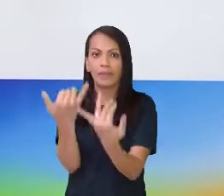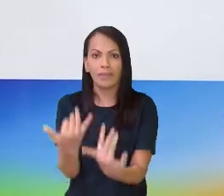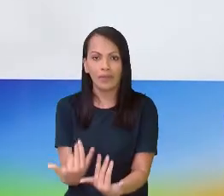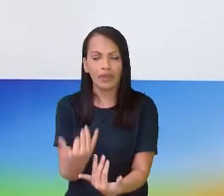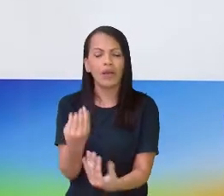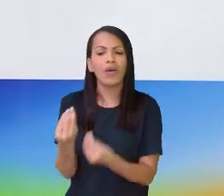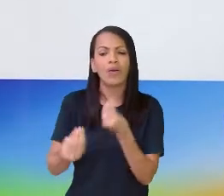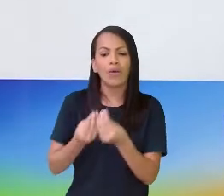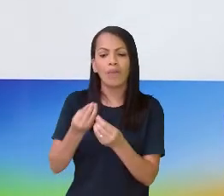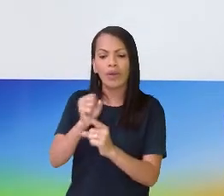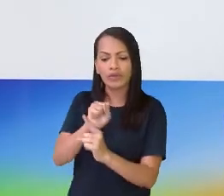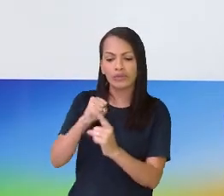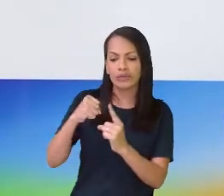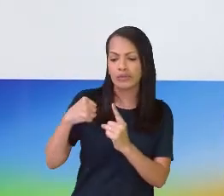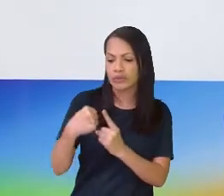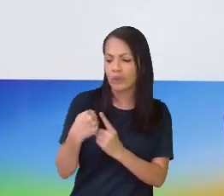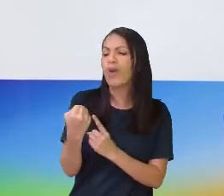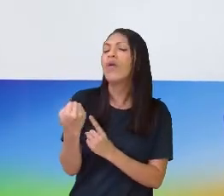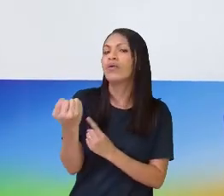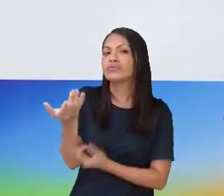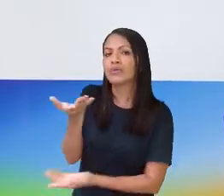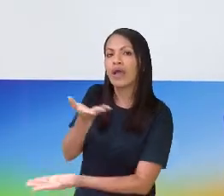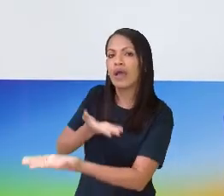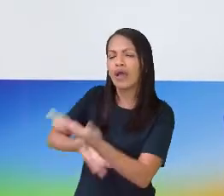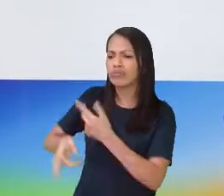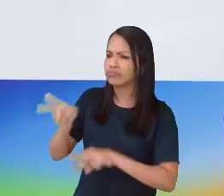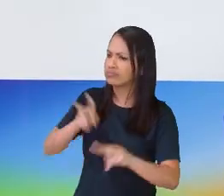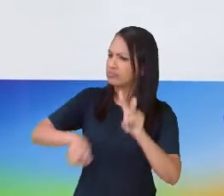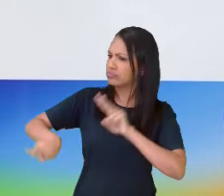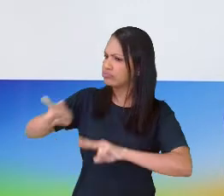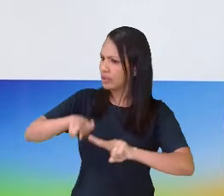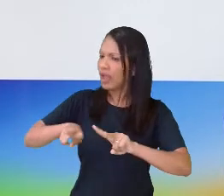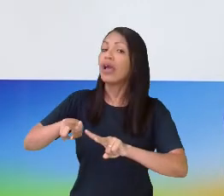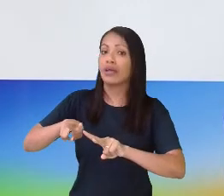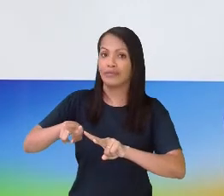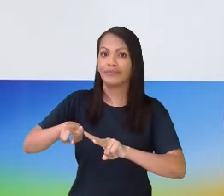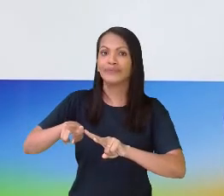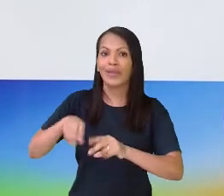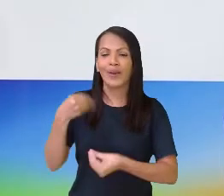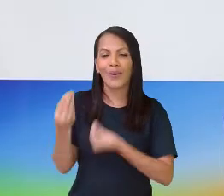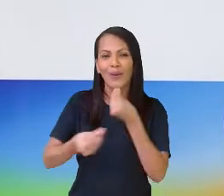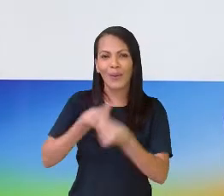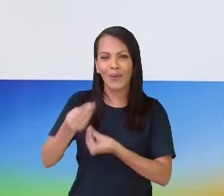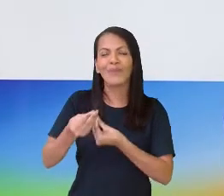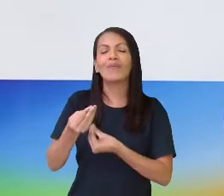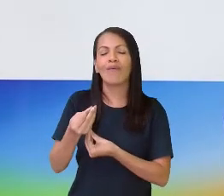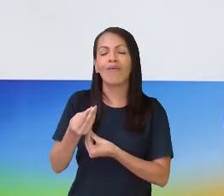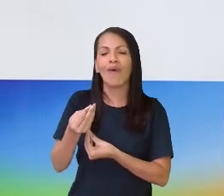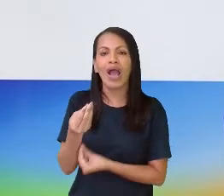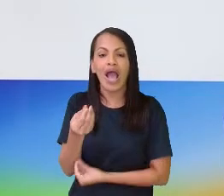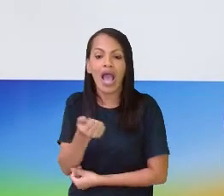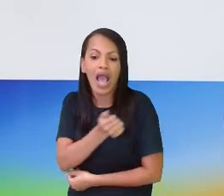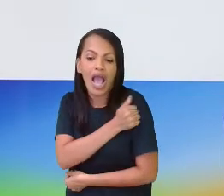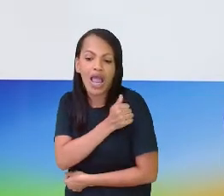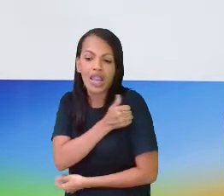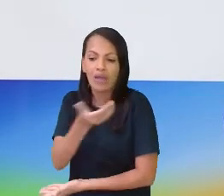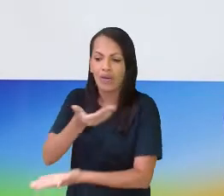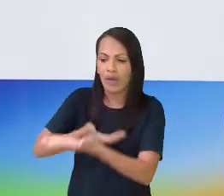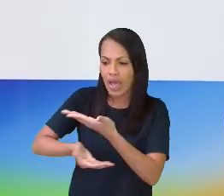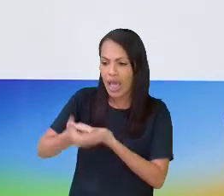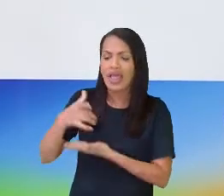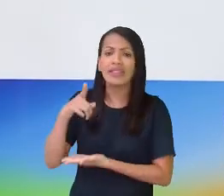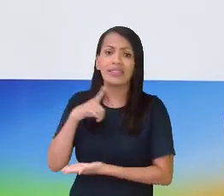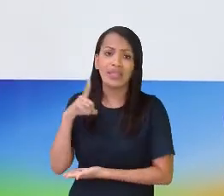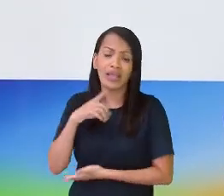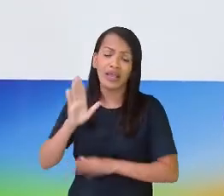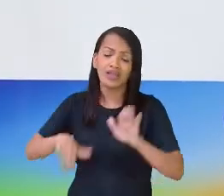questões socioafetivas que são evidentes no funcionamento desse estudante. Eles têm dificuldade de realizar as atividades